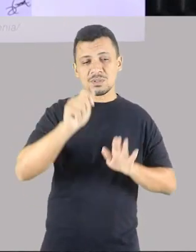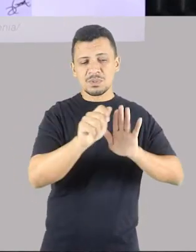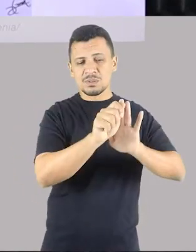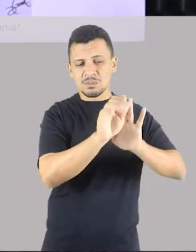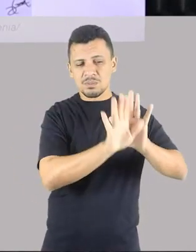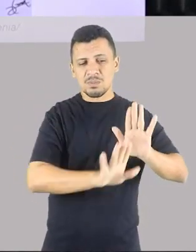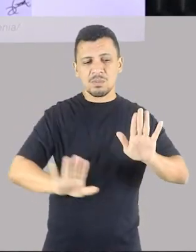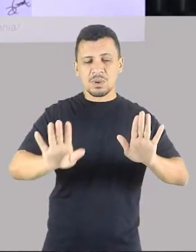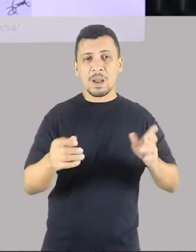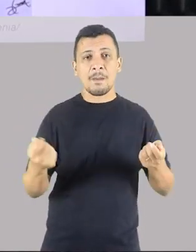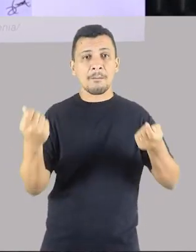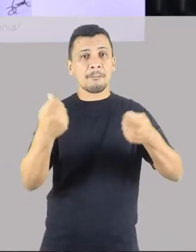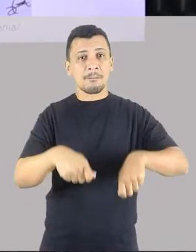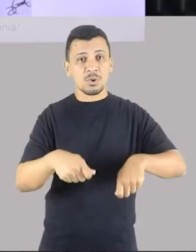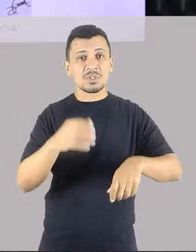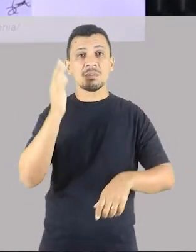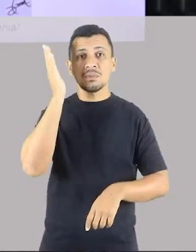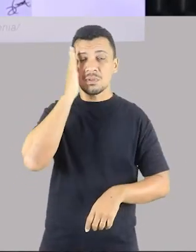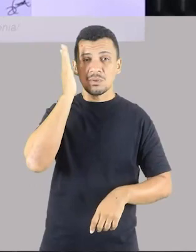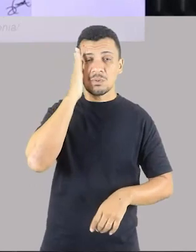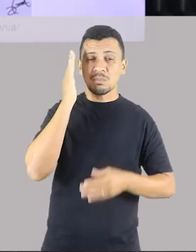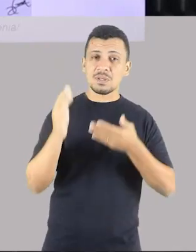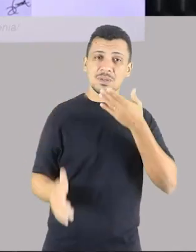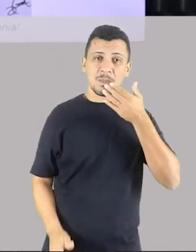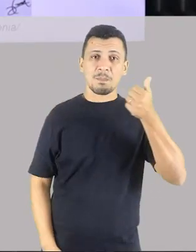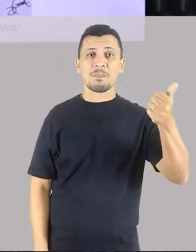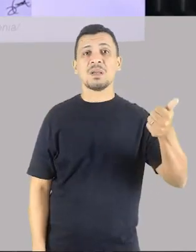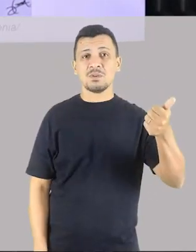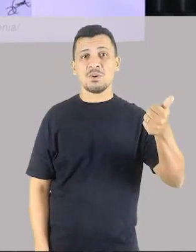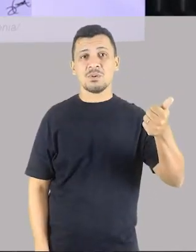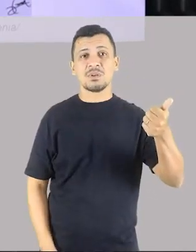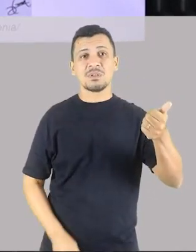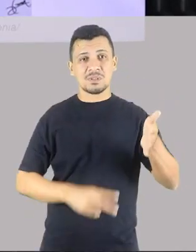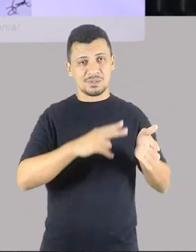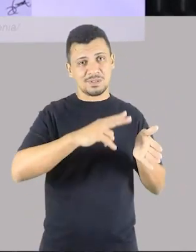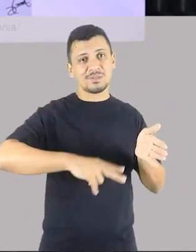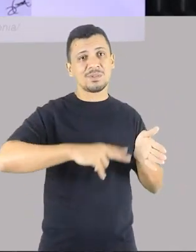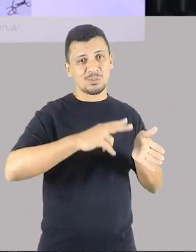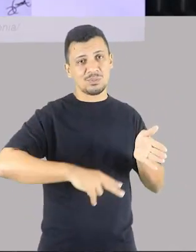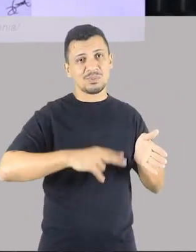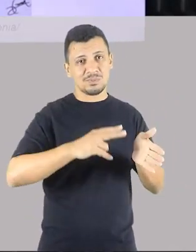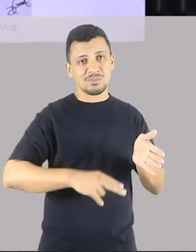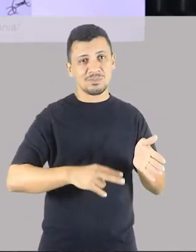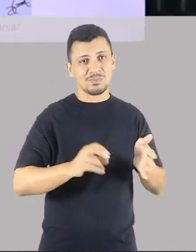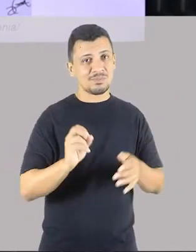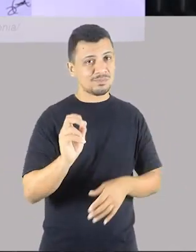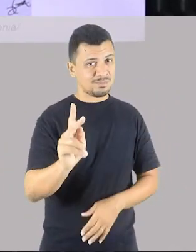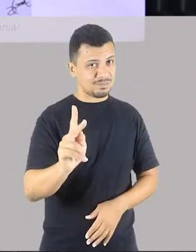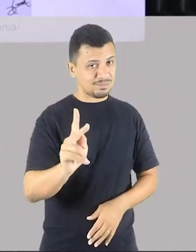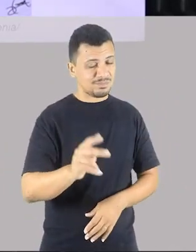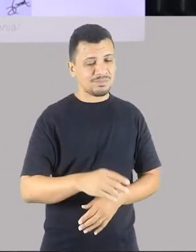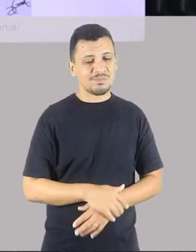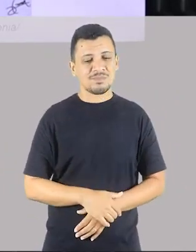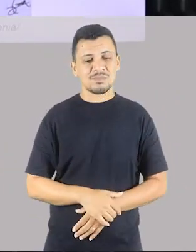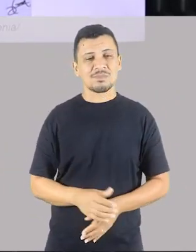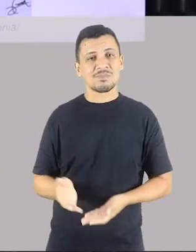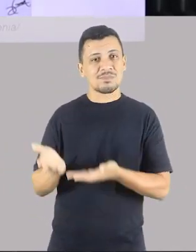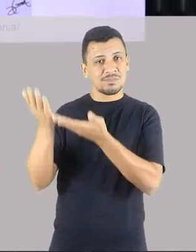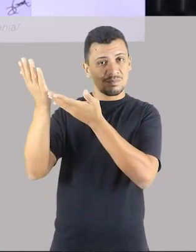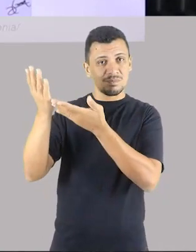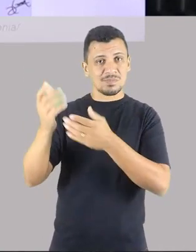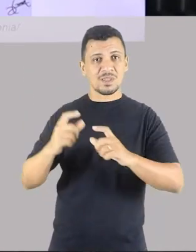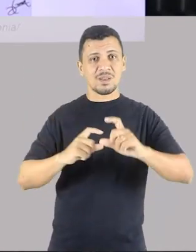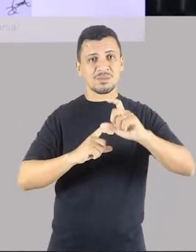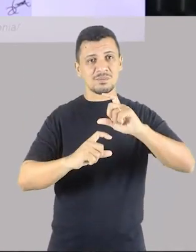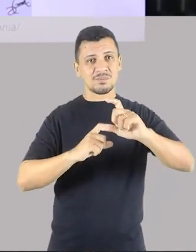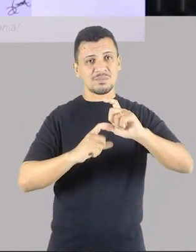te possibilita uma compreensão melhor daquilo que você lê, tá bom? Tá certo? Então estamos aqui diante de uma